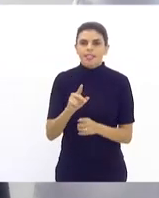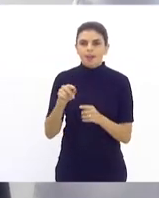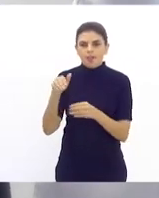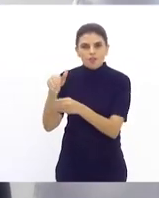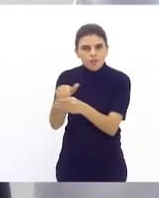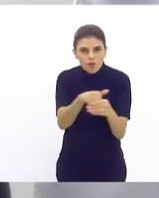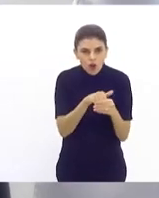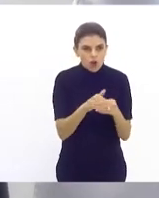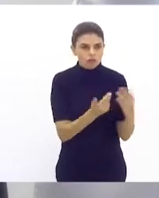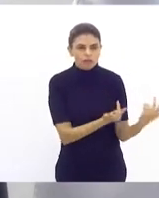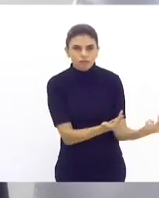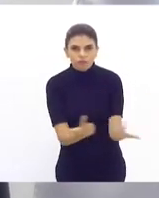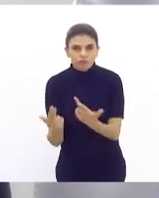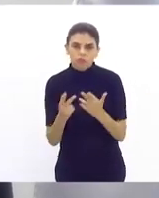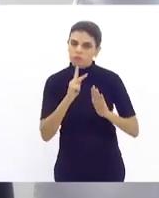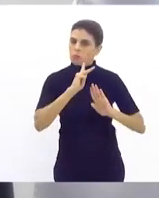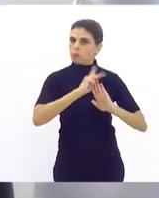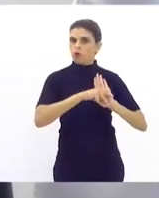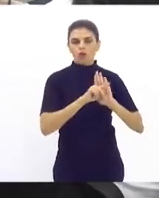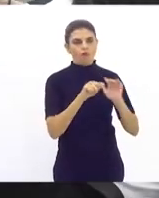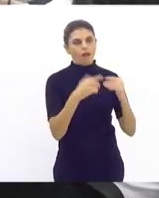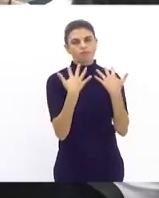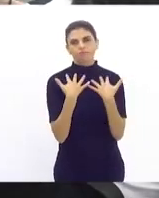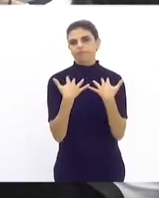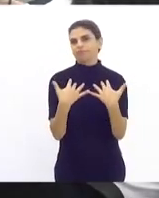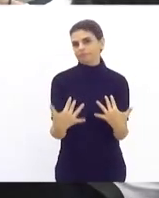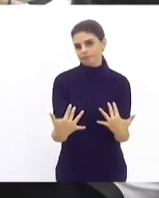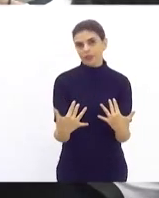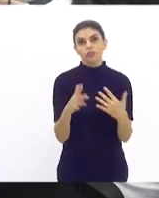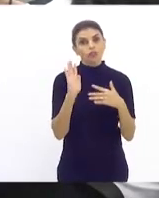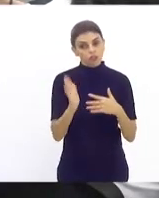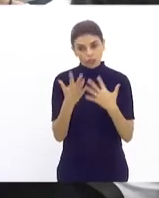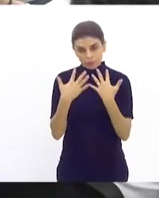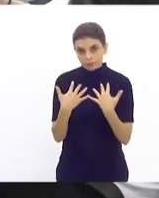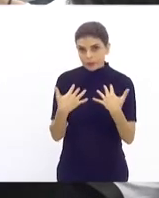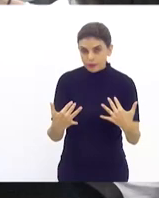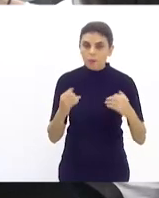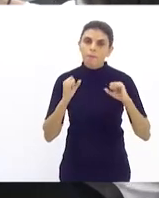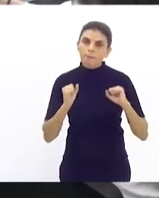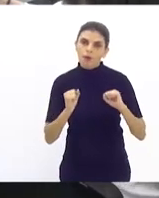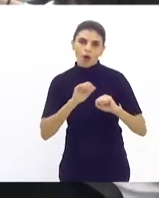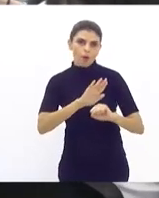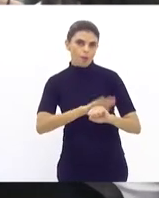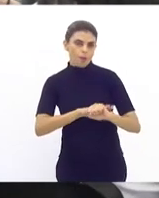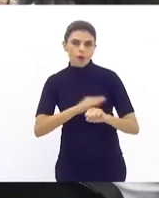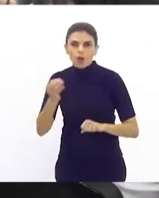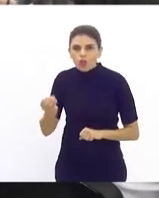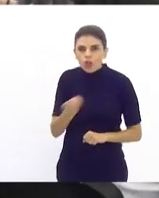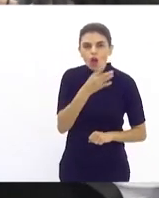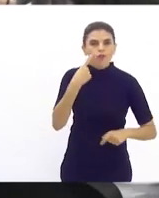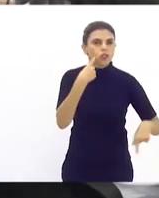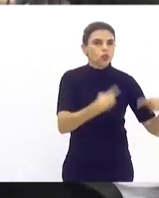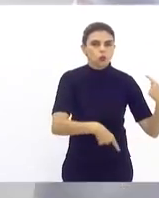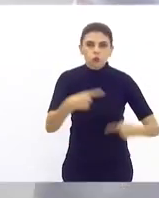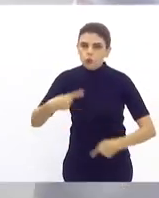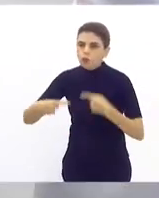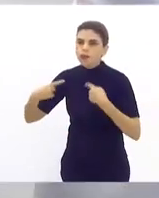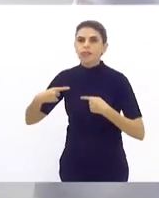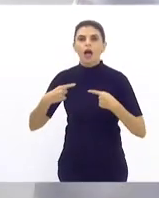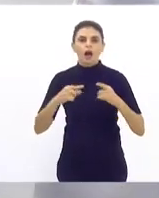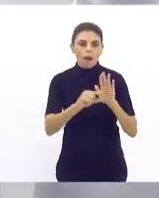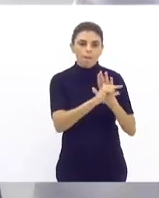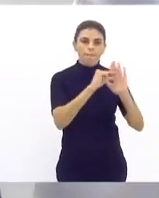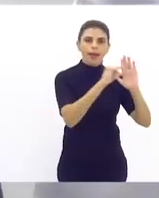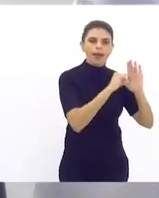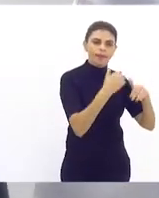pela inconstitucionalidade, o projeto vai acabar indo ao plenário. Ele indo ao plenário, pode ser o momento de uma nova discussão com novas emendas e a